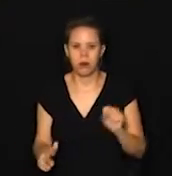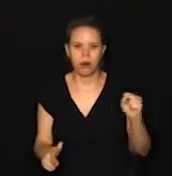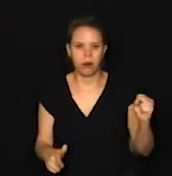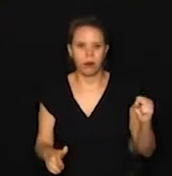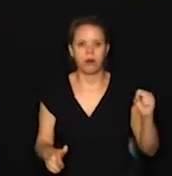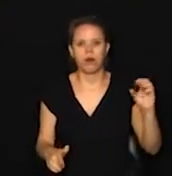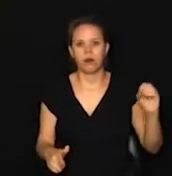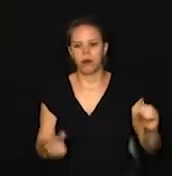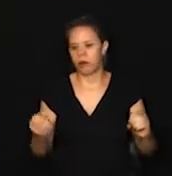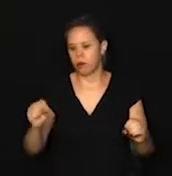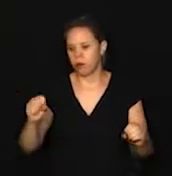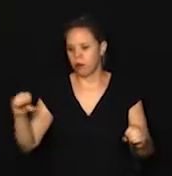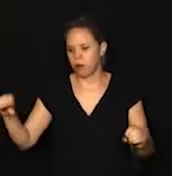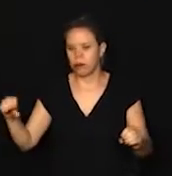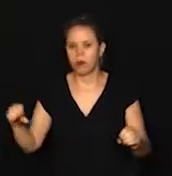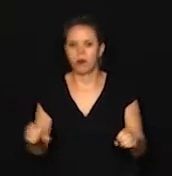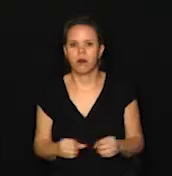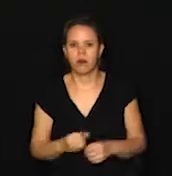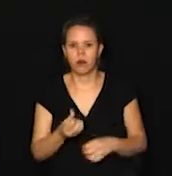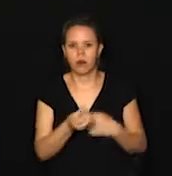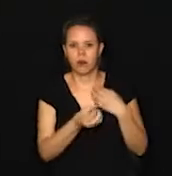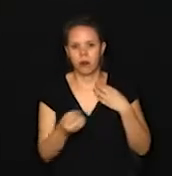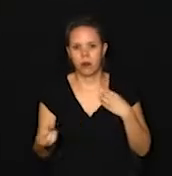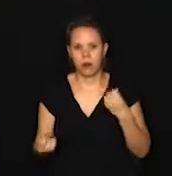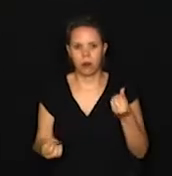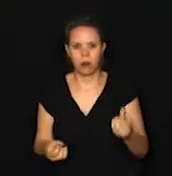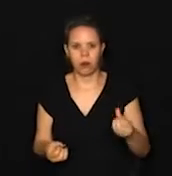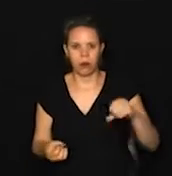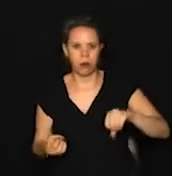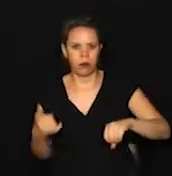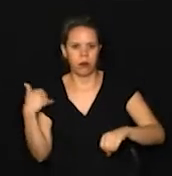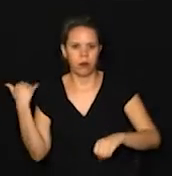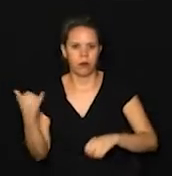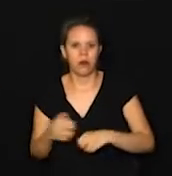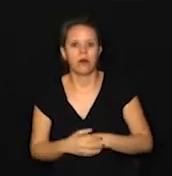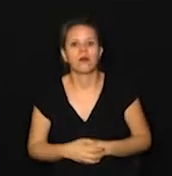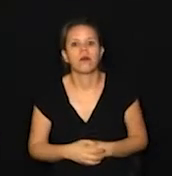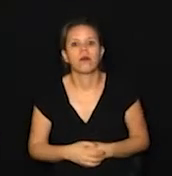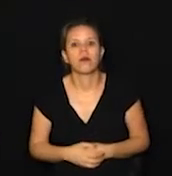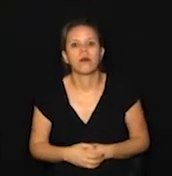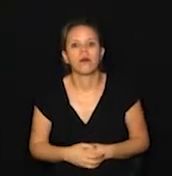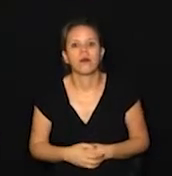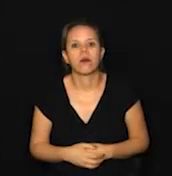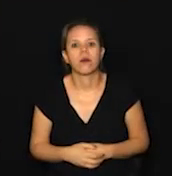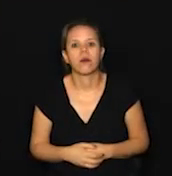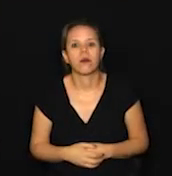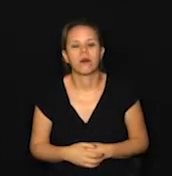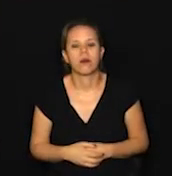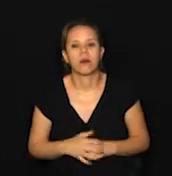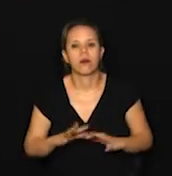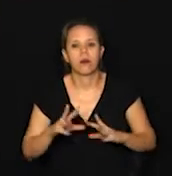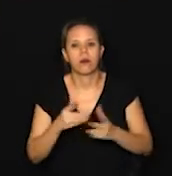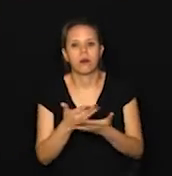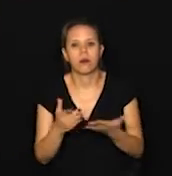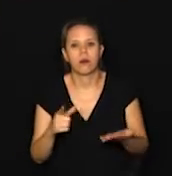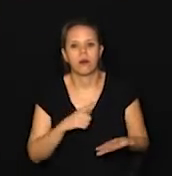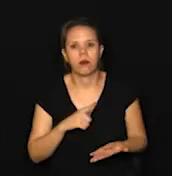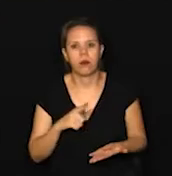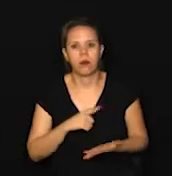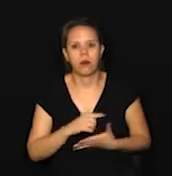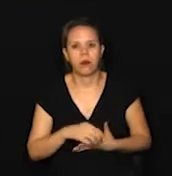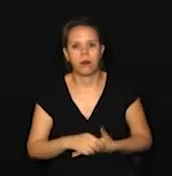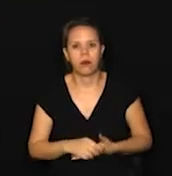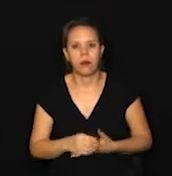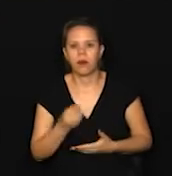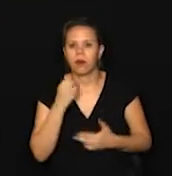89 e o outro entre 60 e 69 anos. Mas olha só, dentre tudo isso, nós temos aí